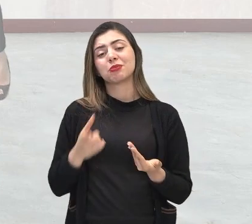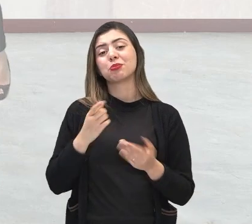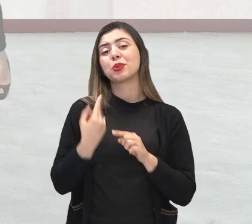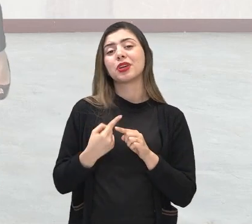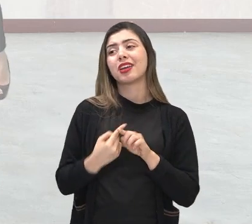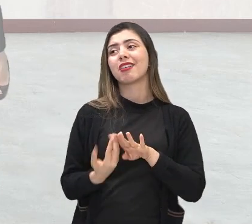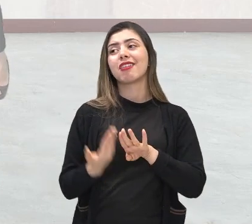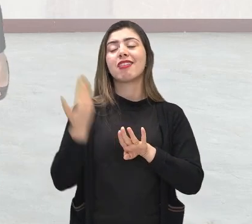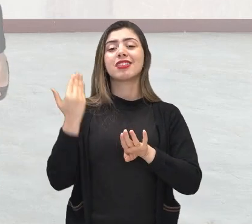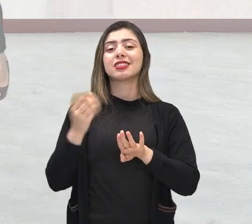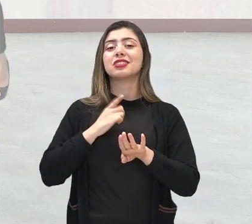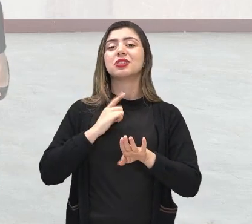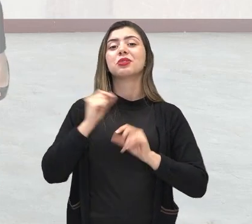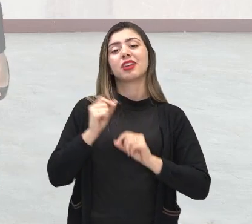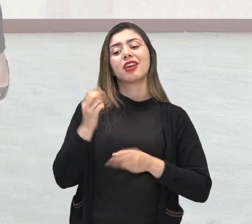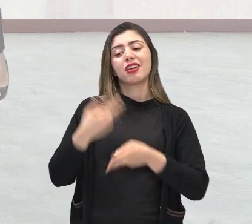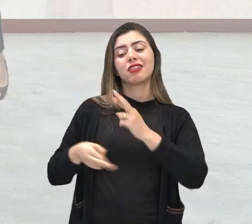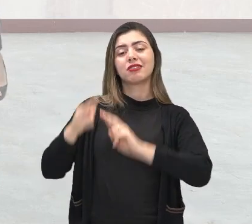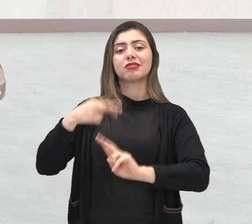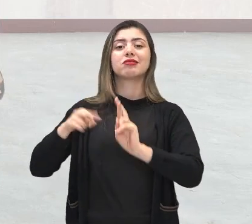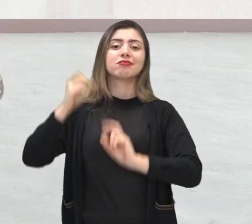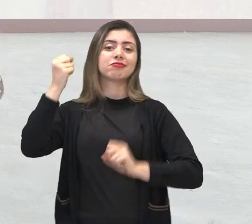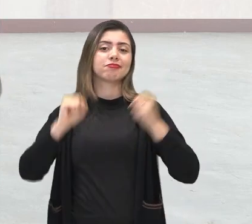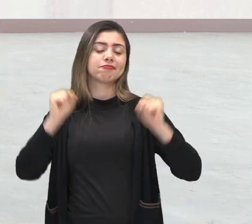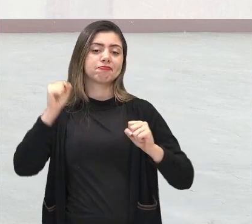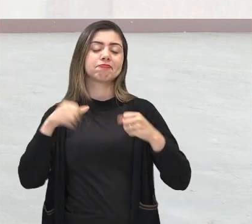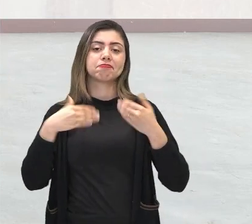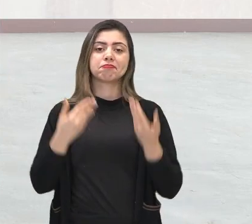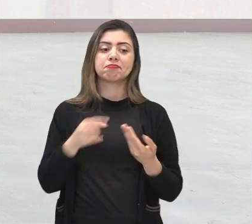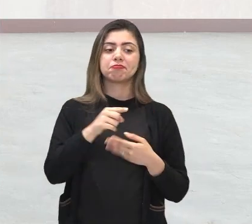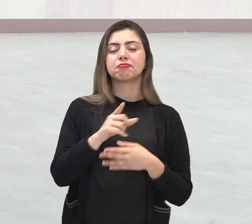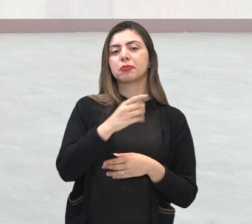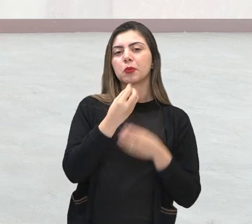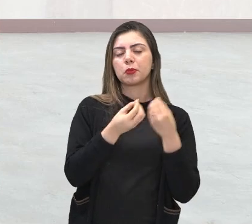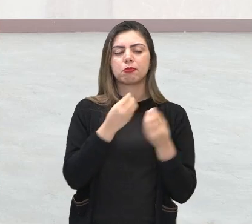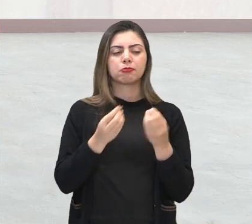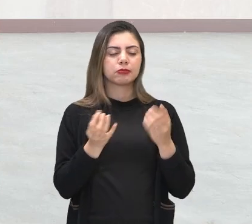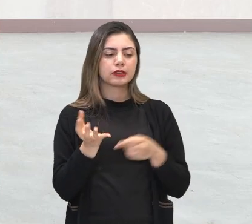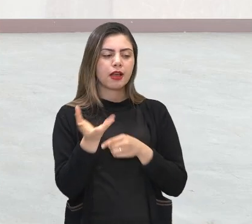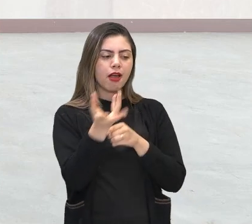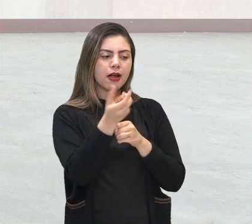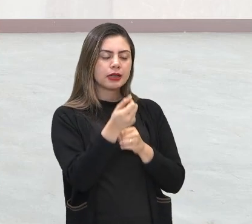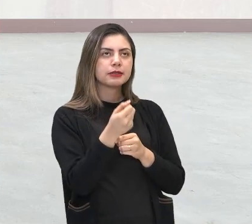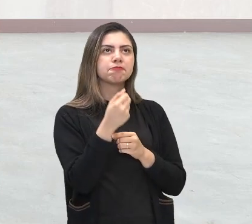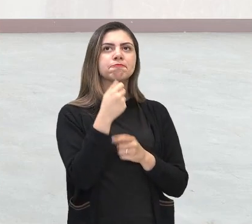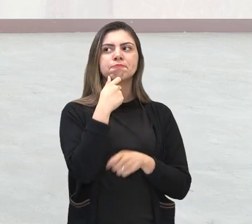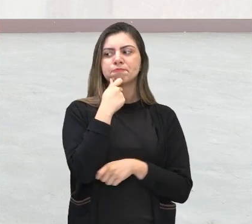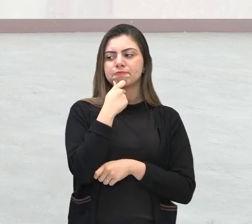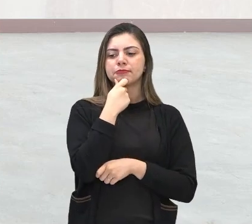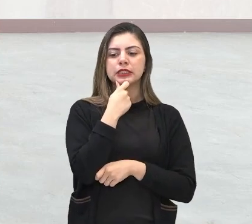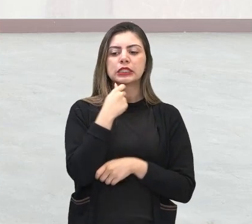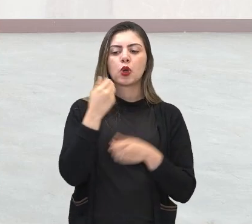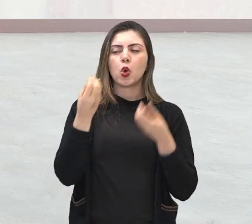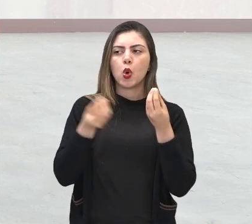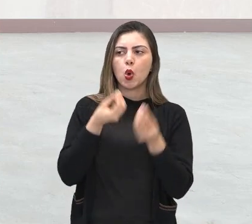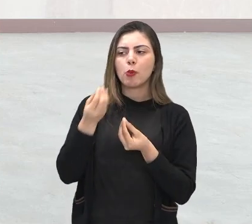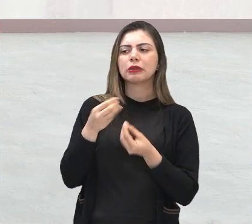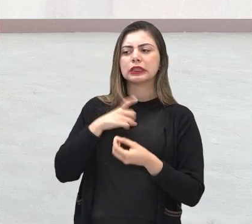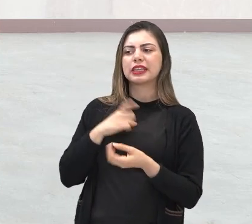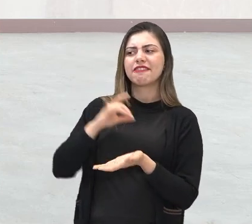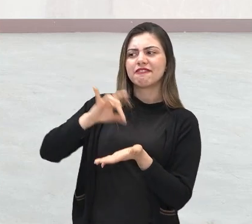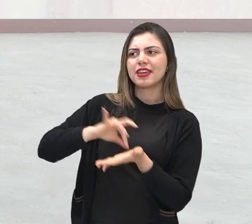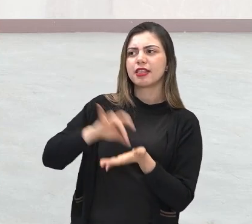Industrial então aqui o artista Realista ele já começa a pensar não eu preciso mostrar o que está acontecendo de